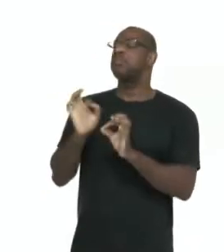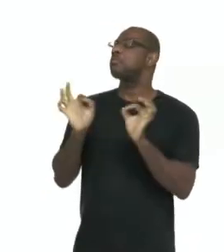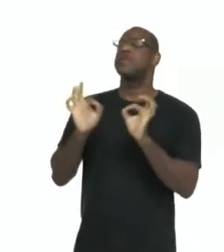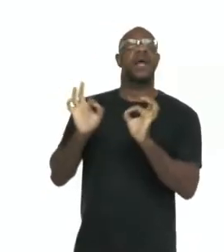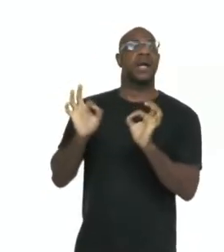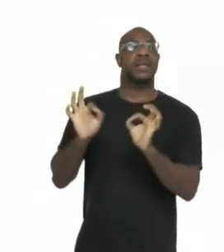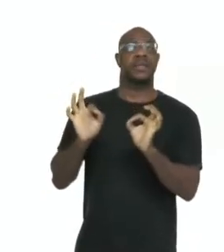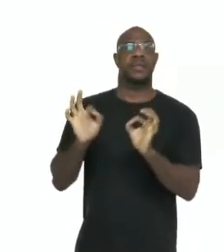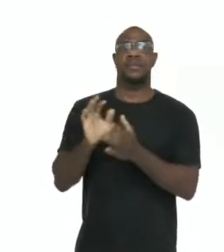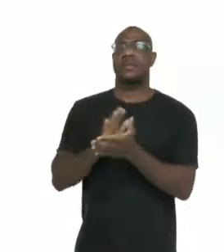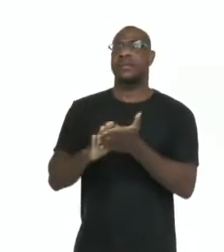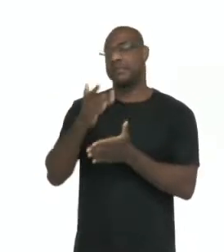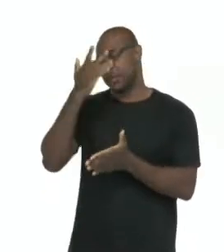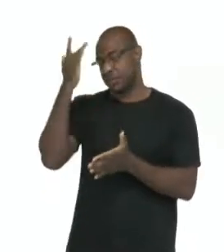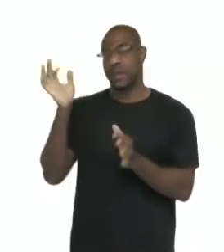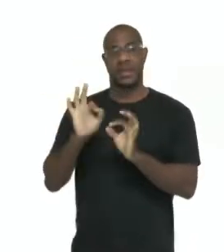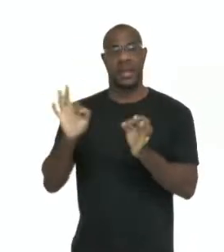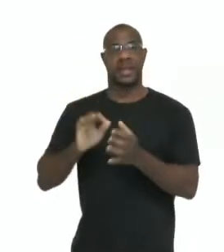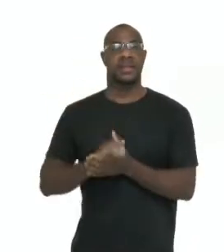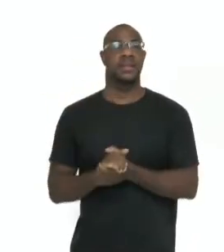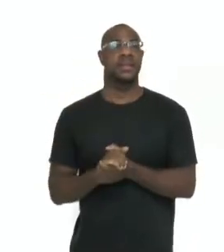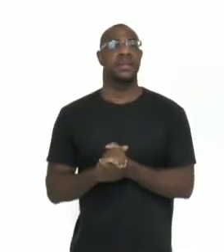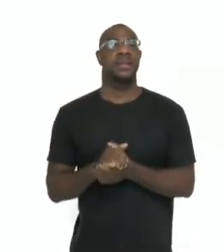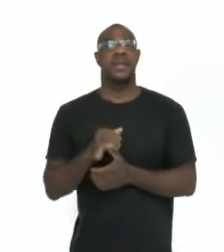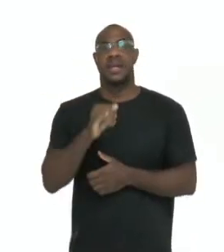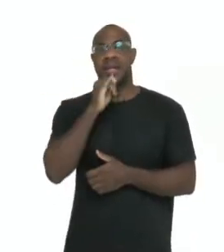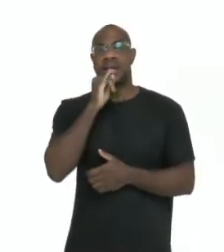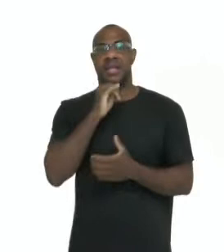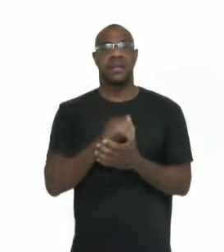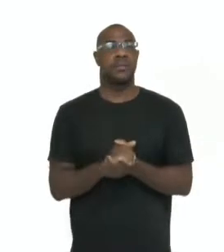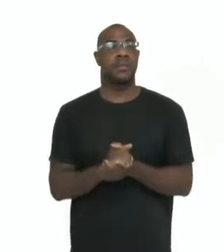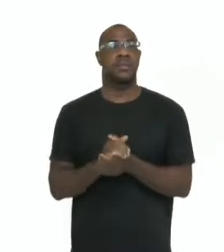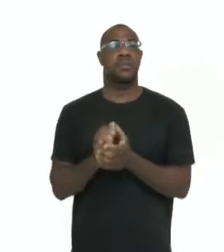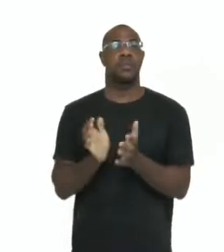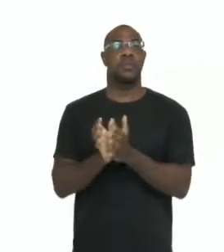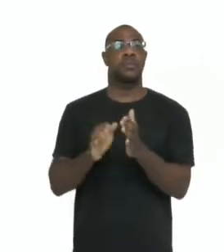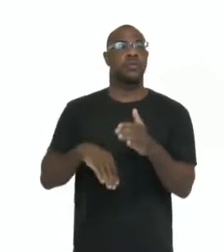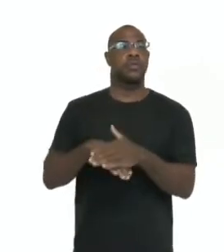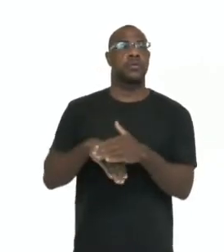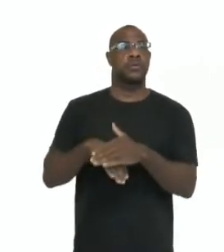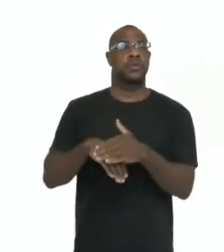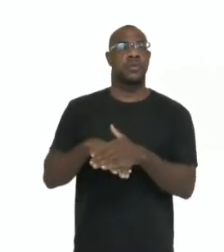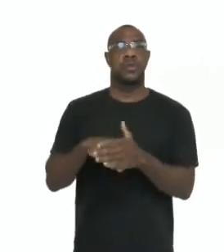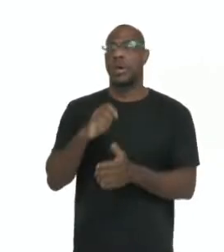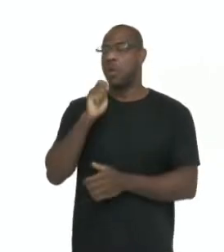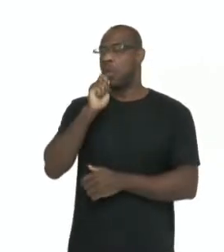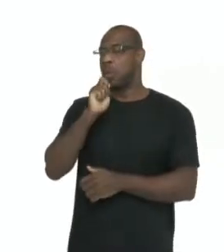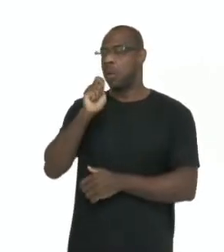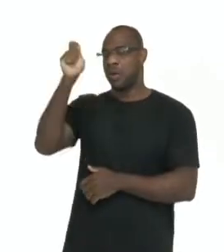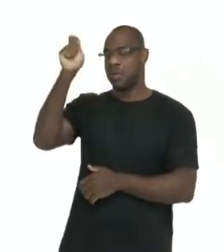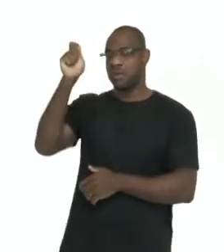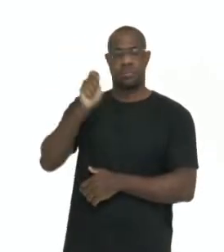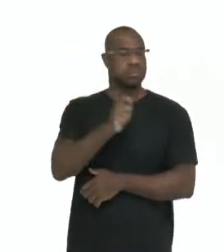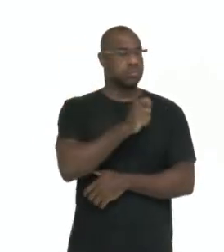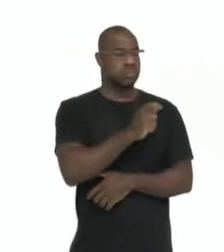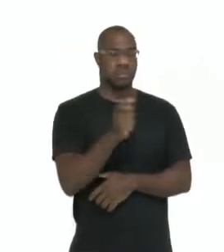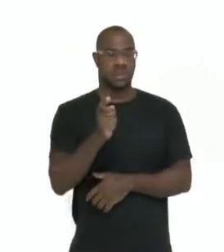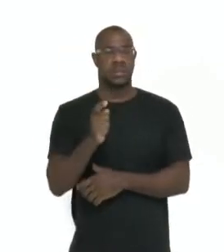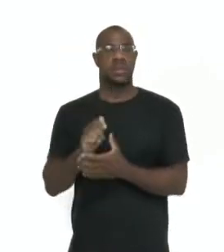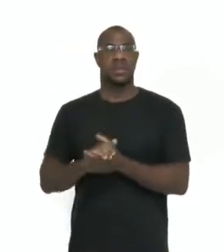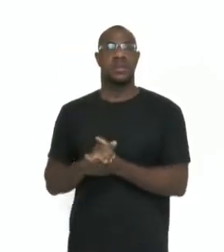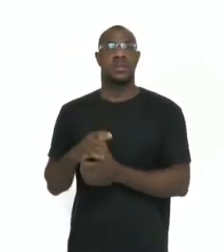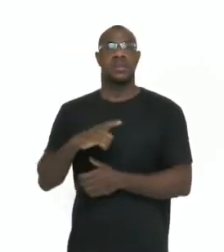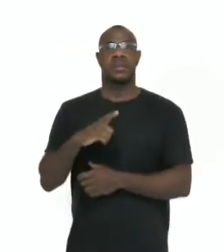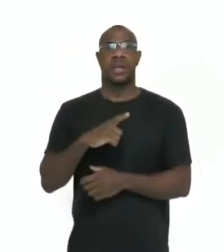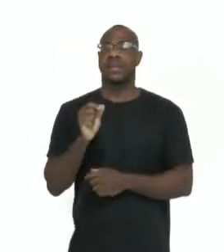nenhuma parte. Por exemplo, se um árbitro de futebol beneficia a equipe para o qual ele torce, ele está